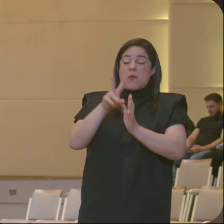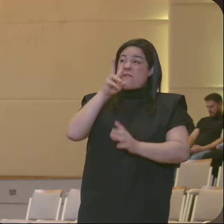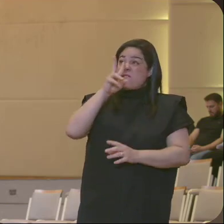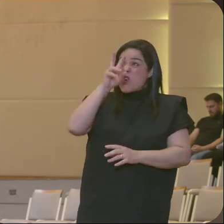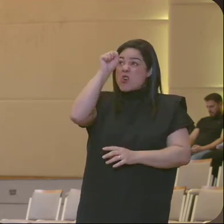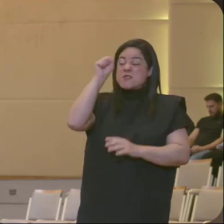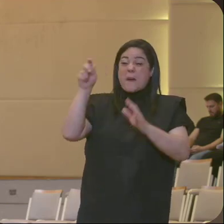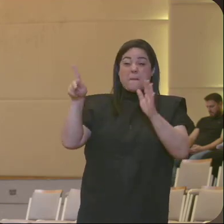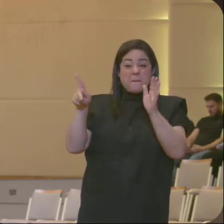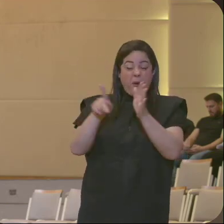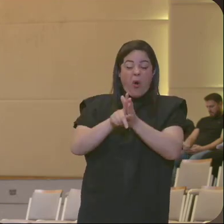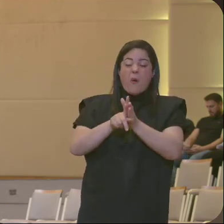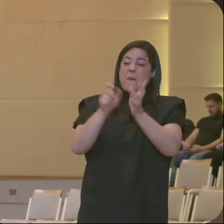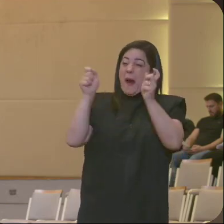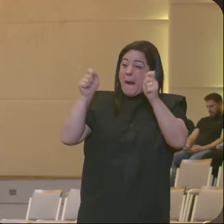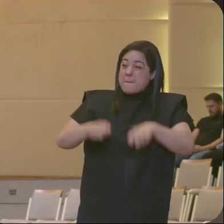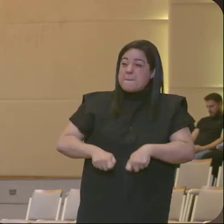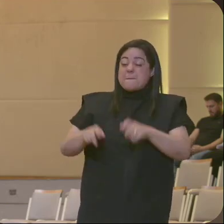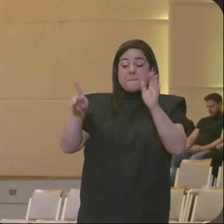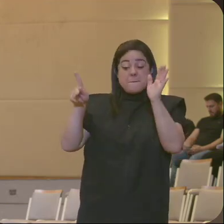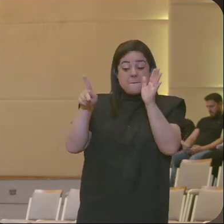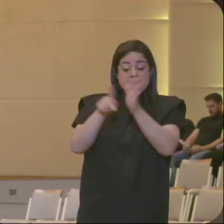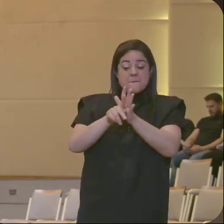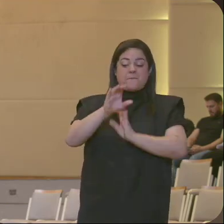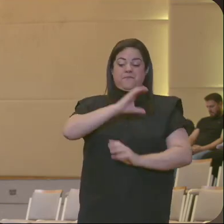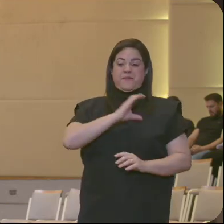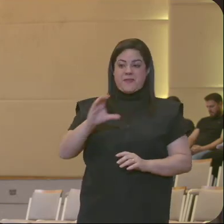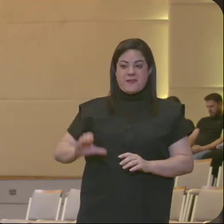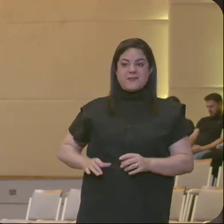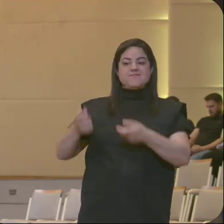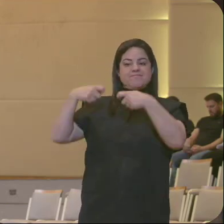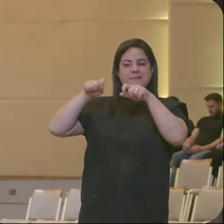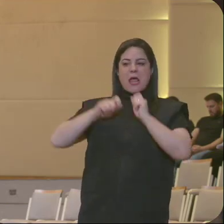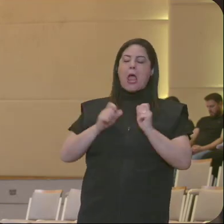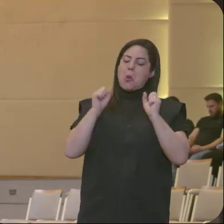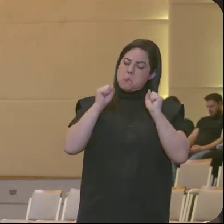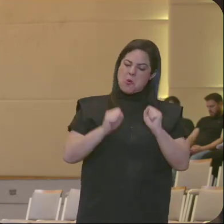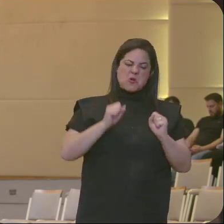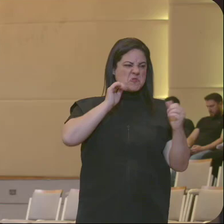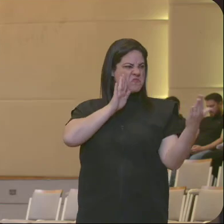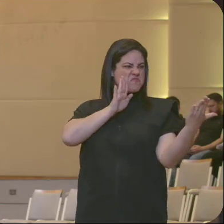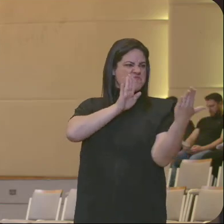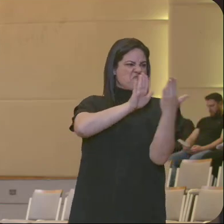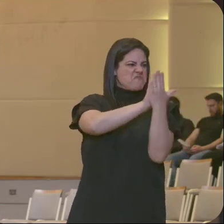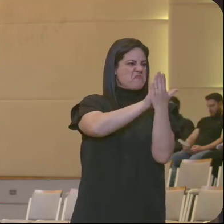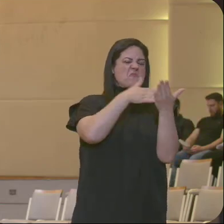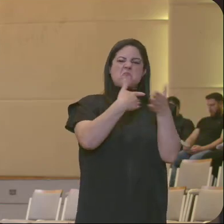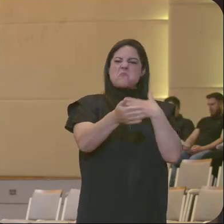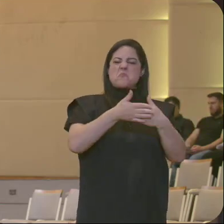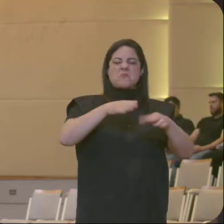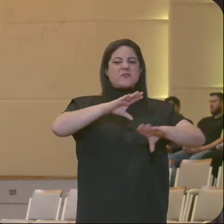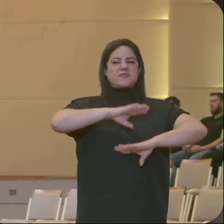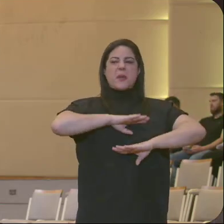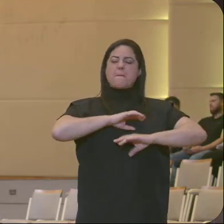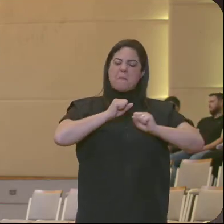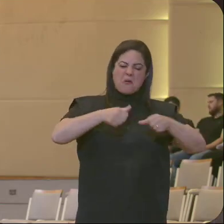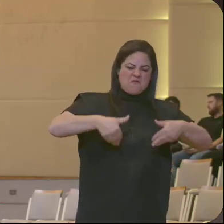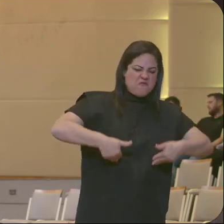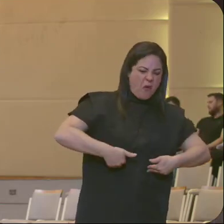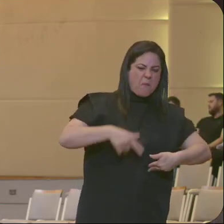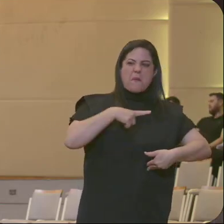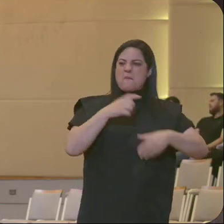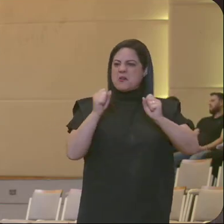e a capacidade que Cristo me dá, eu posso enfrentar qualquer situação. Eu posso estar bem alimentado com fome, com muito ou com pouco,